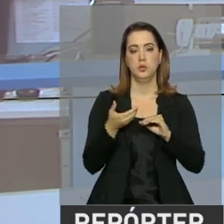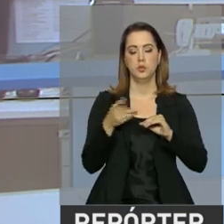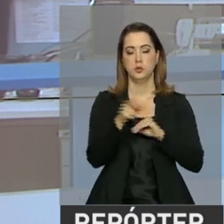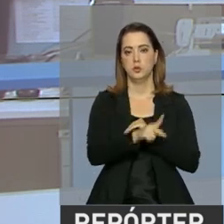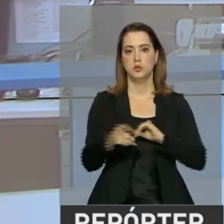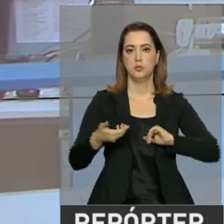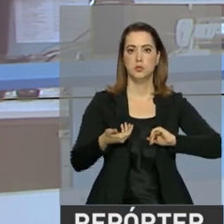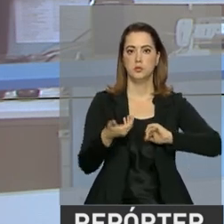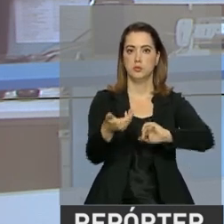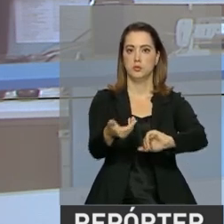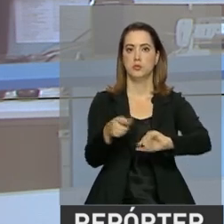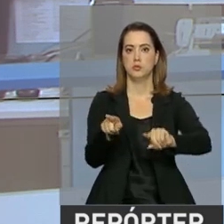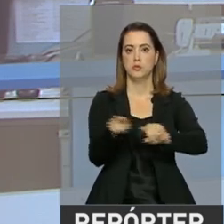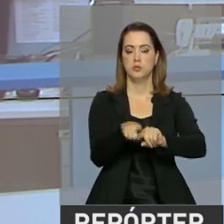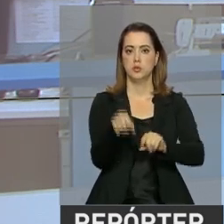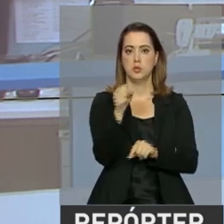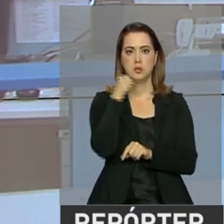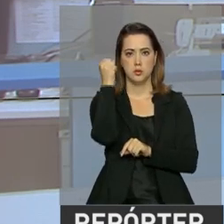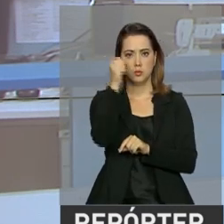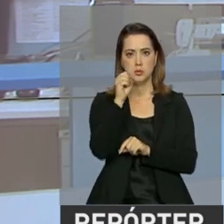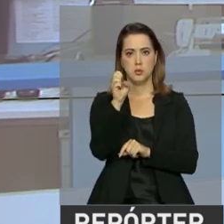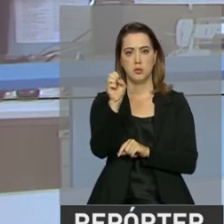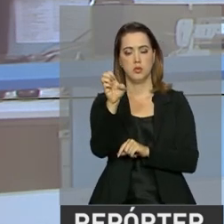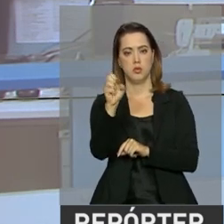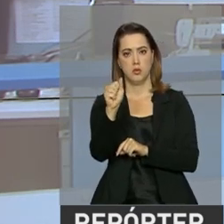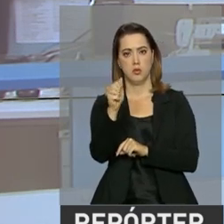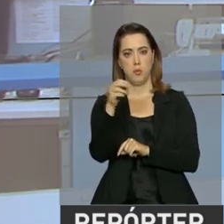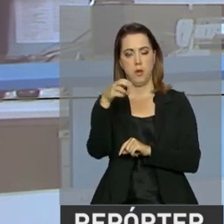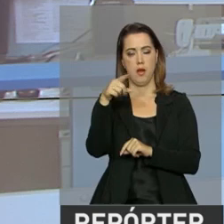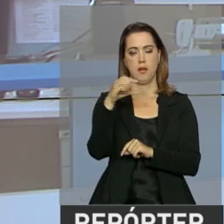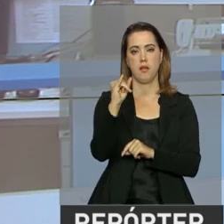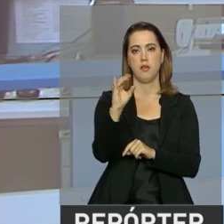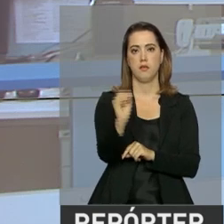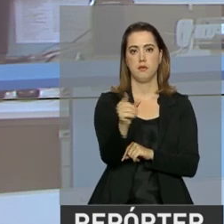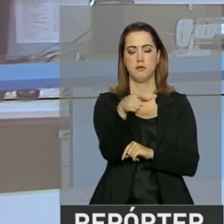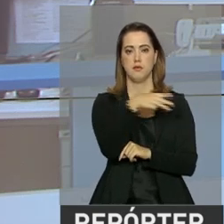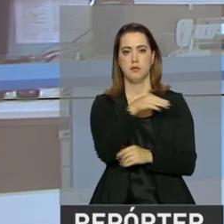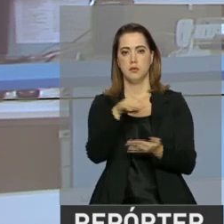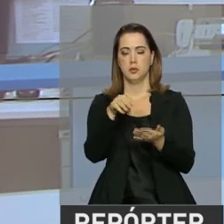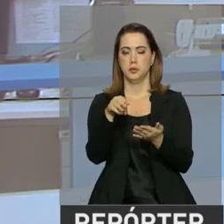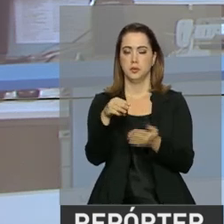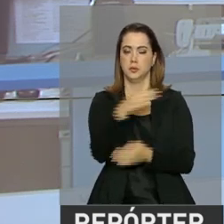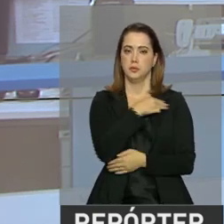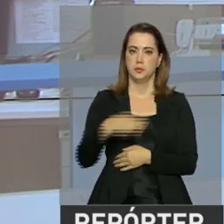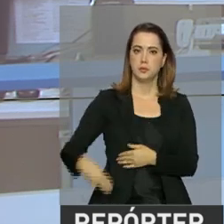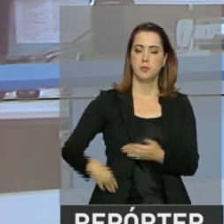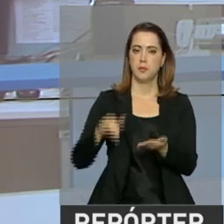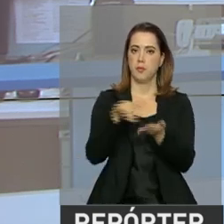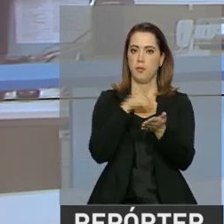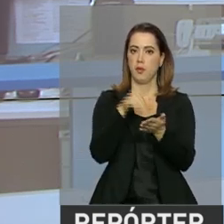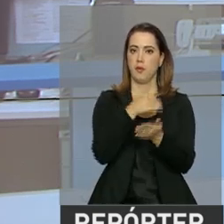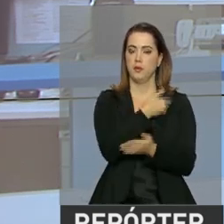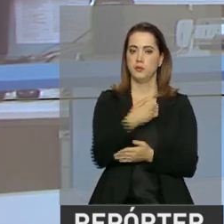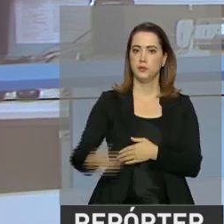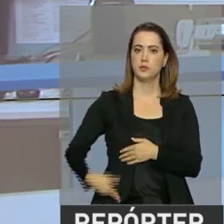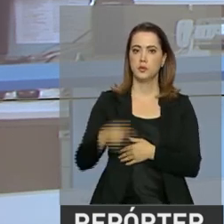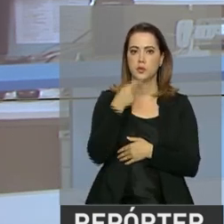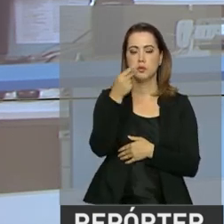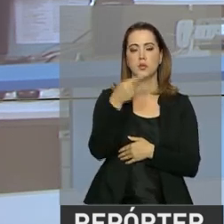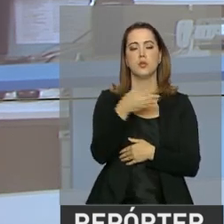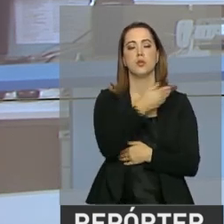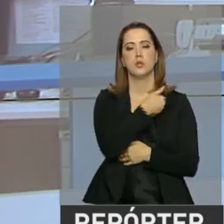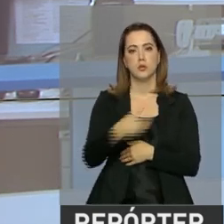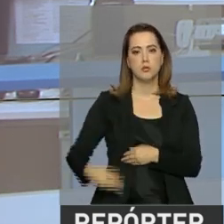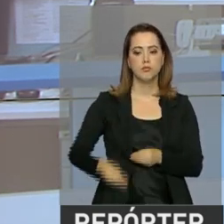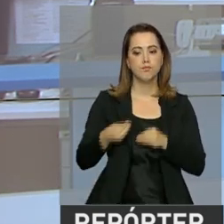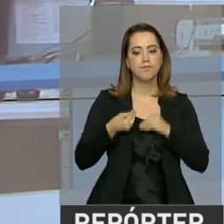Rodrigo Maia e o senador Aécio Neves o ministro da secretaria de governo gedel Vieira Lima afirmou que o governo vai enviar ao